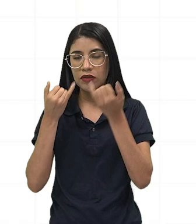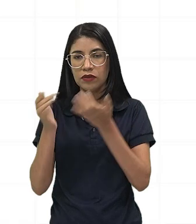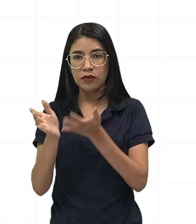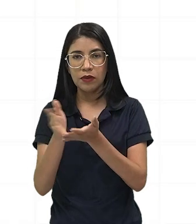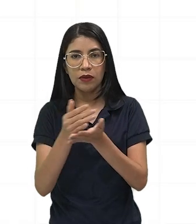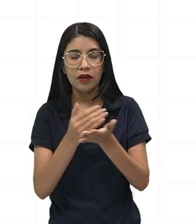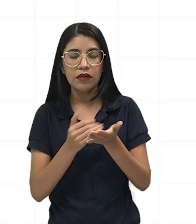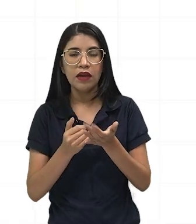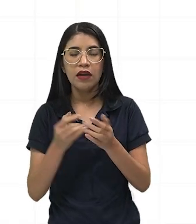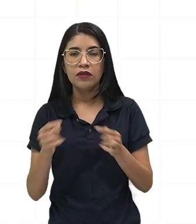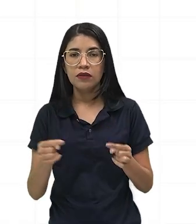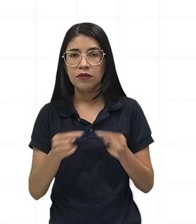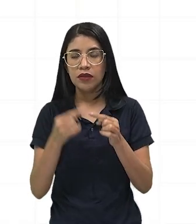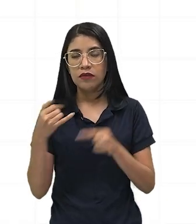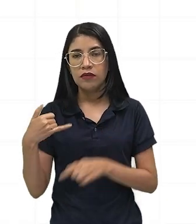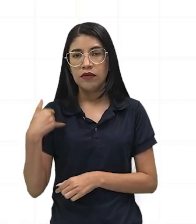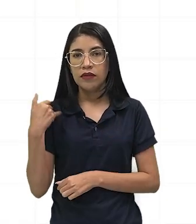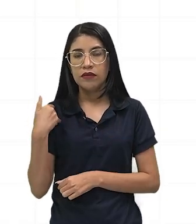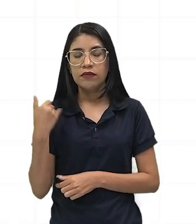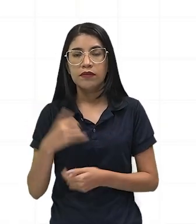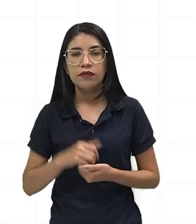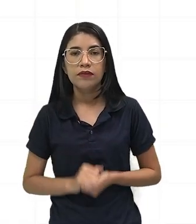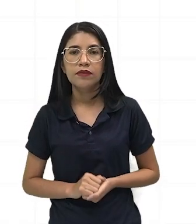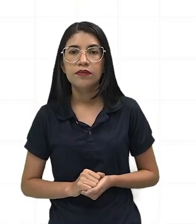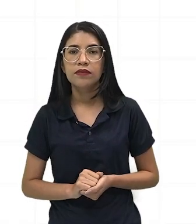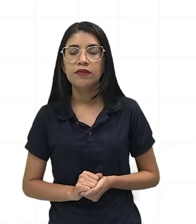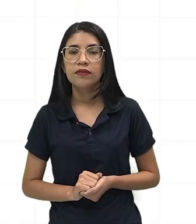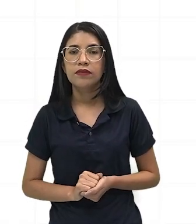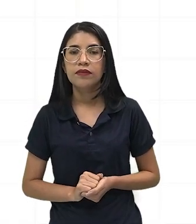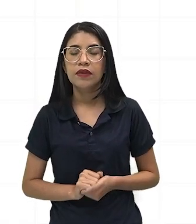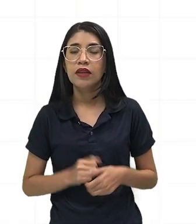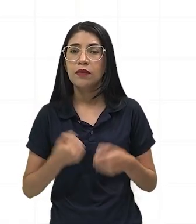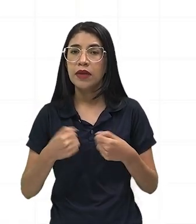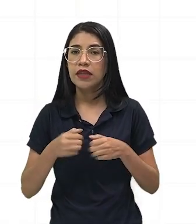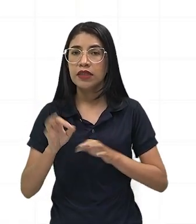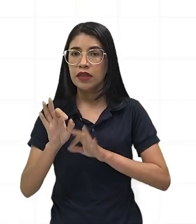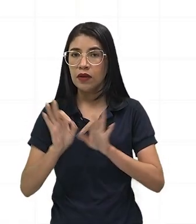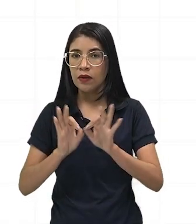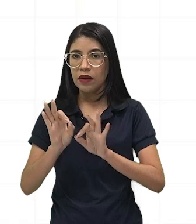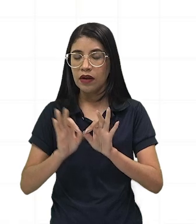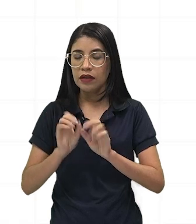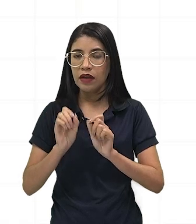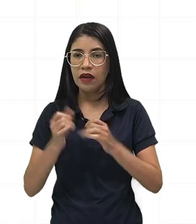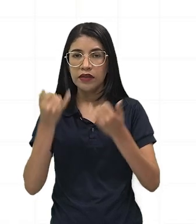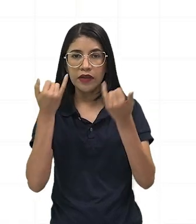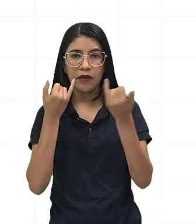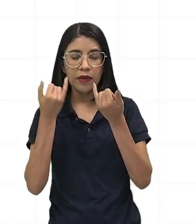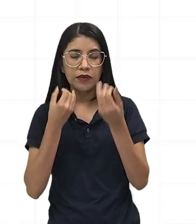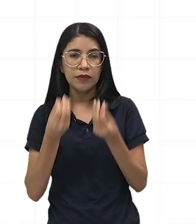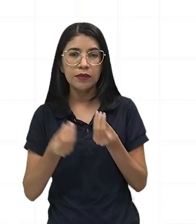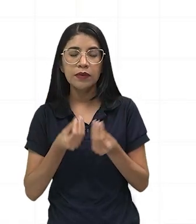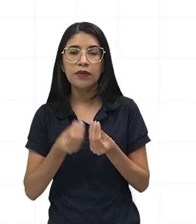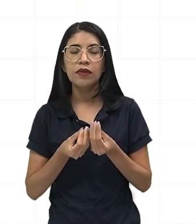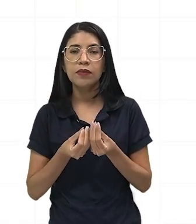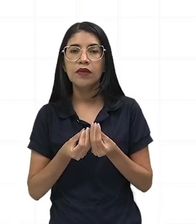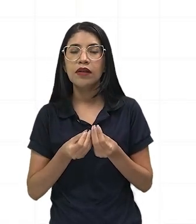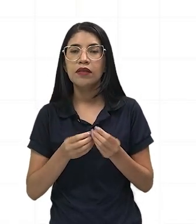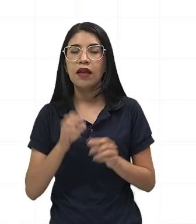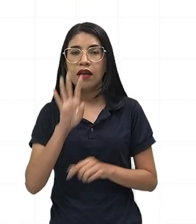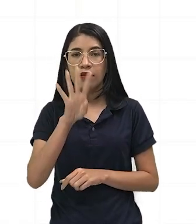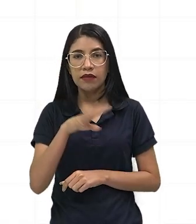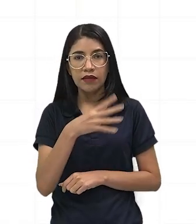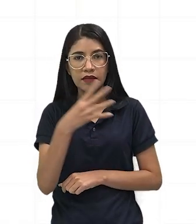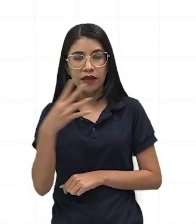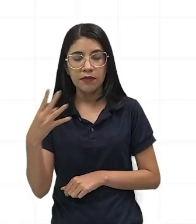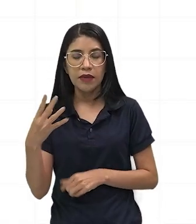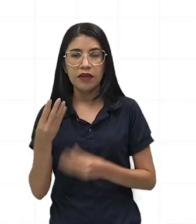faixa etária. Então o que nós vamos fazer? Colocarmos, olha só, todas essas informações couberam